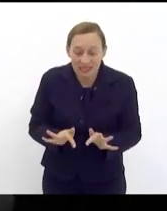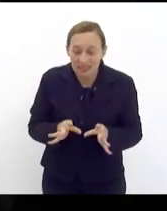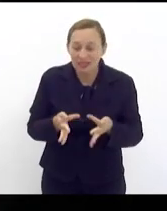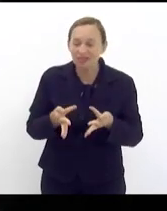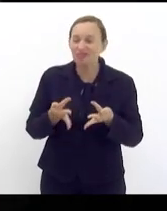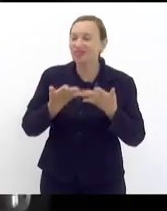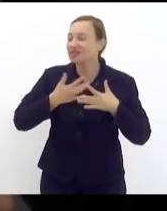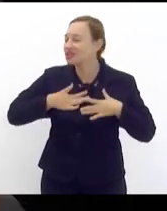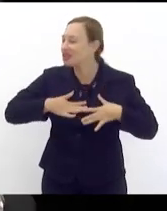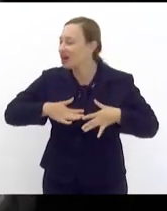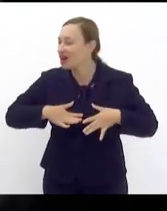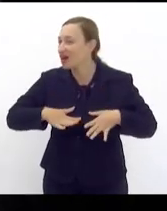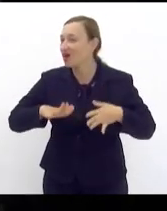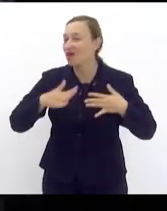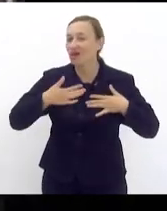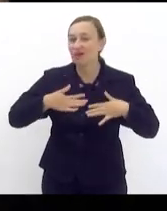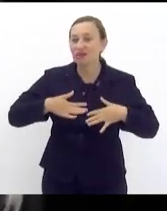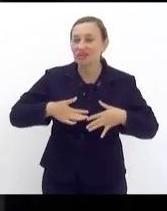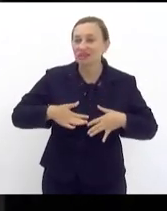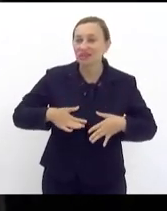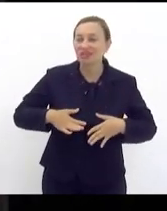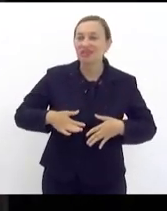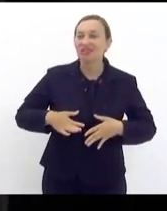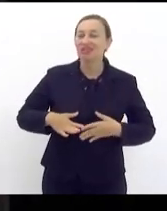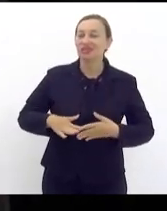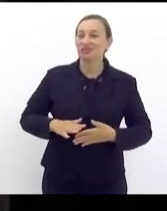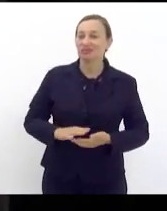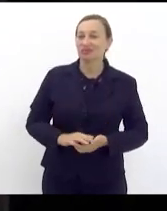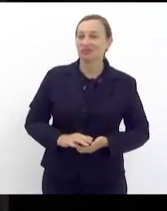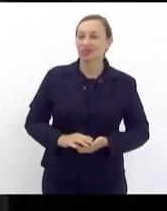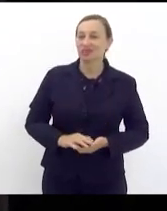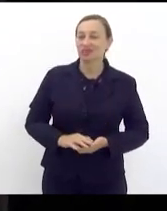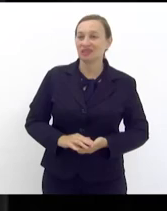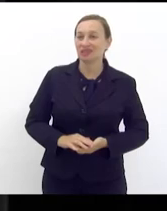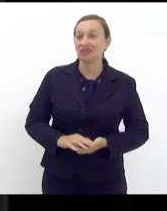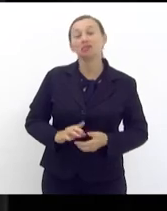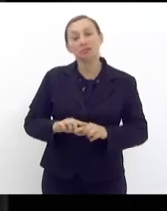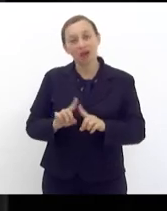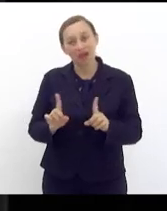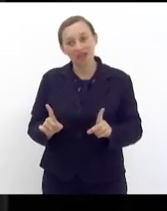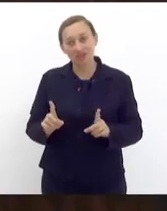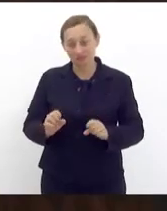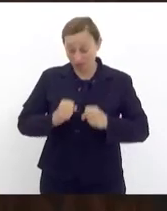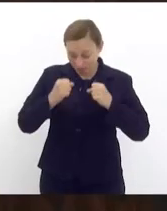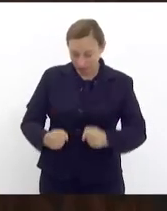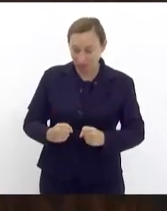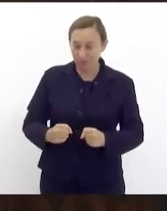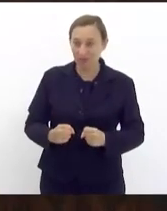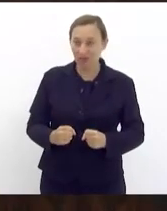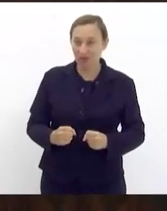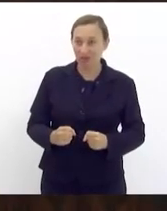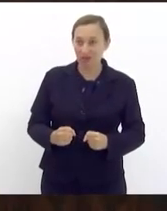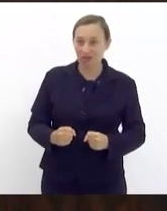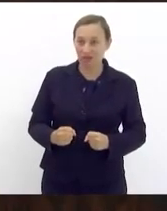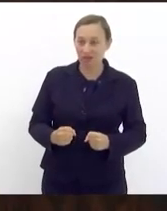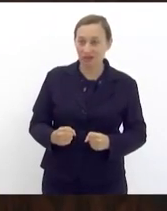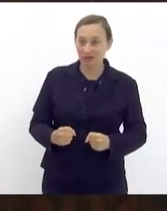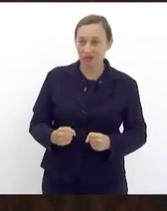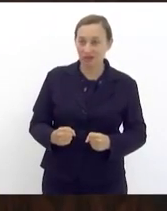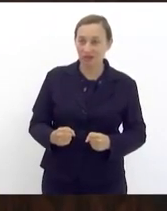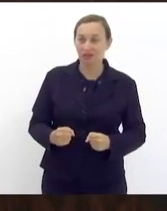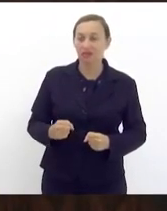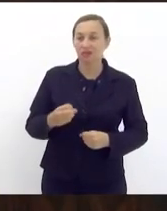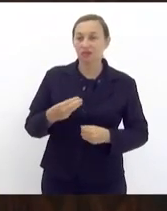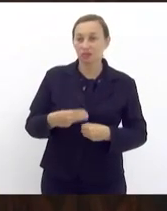tranquila, serena, equilibrada, não é? Mais firme na condição daquele